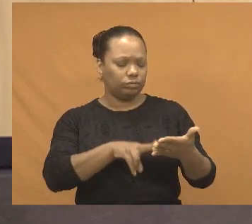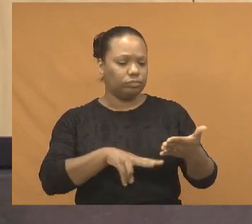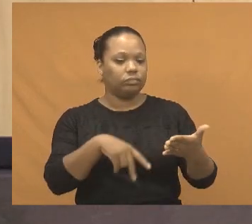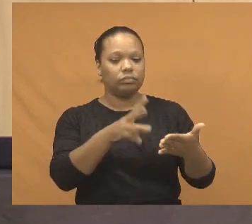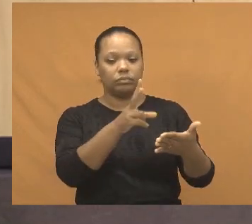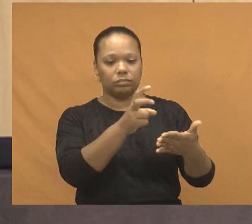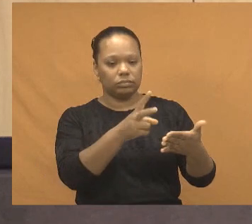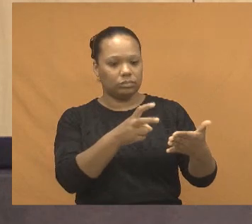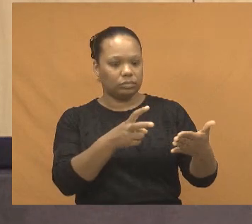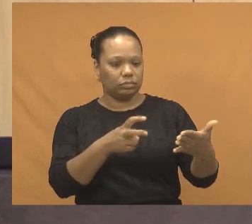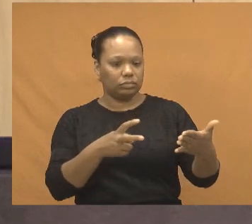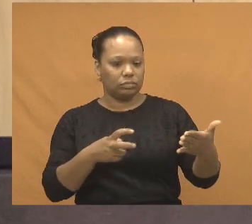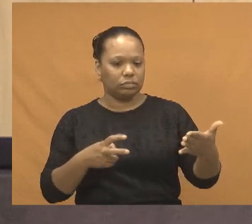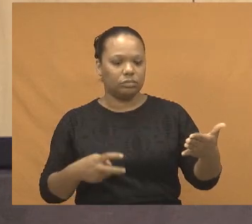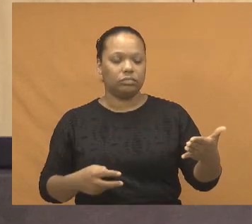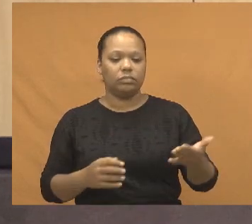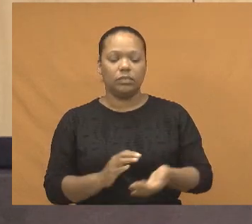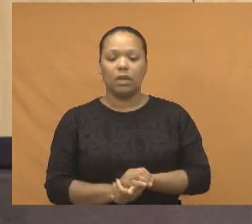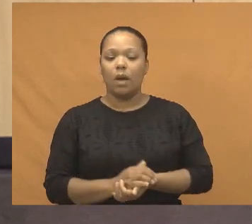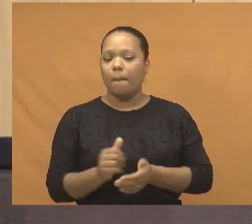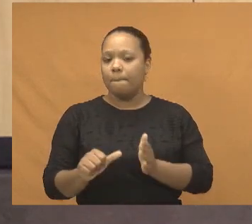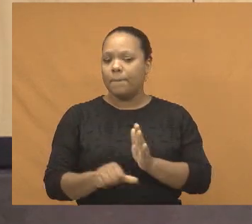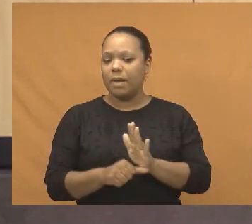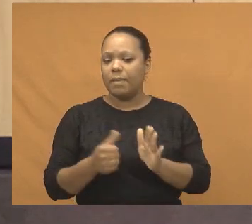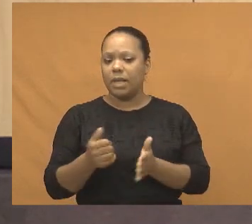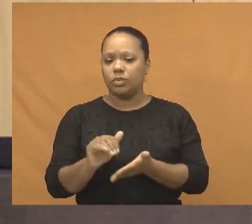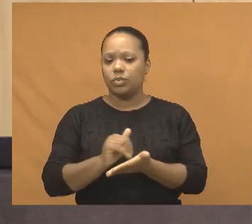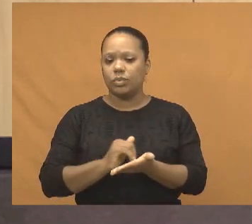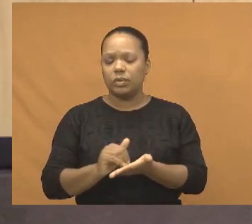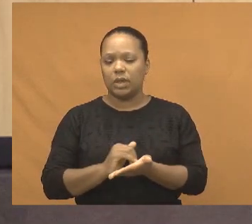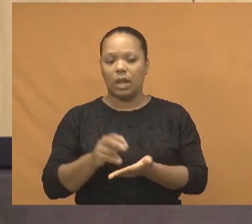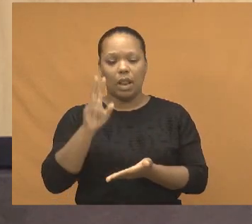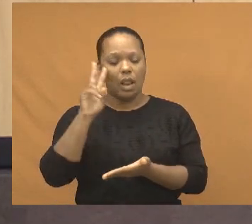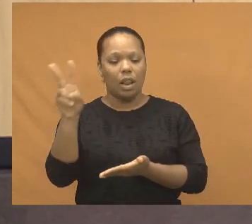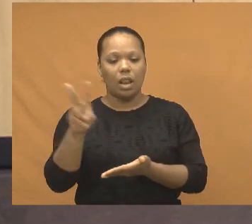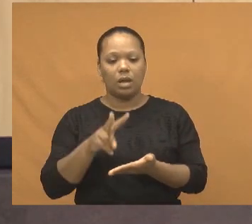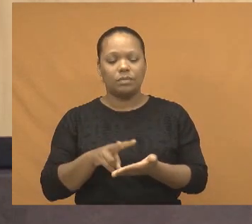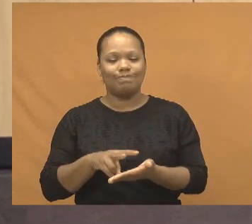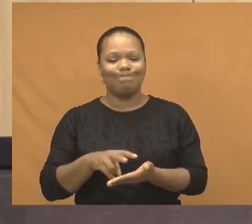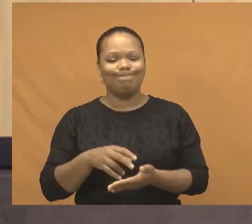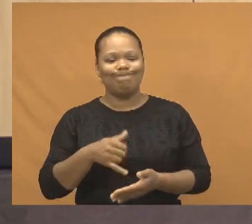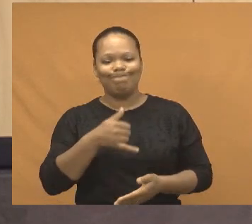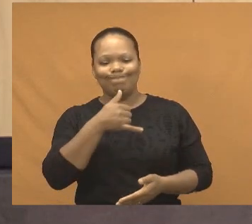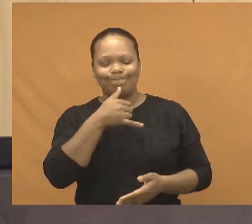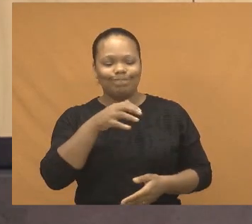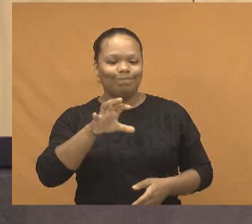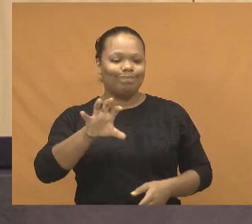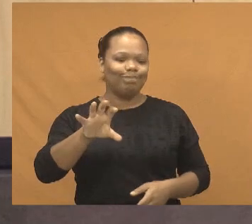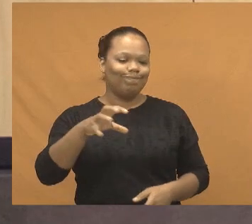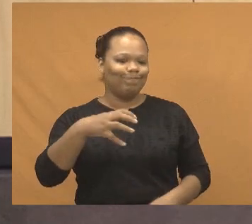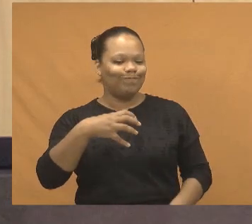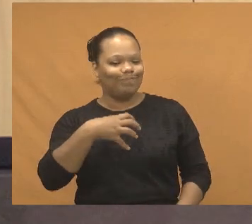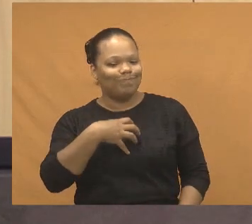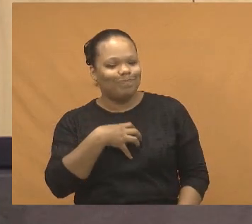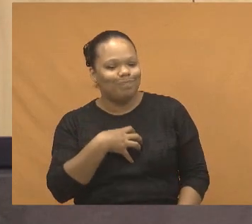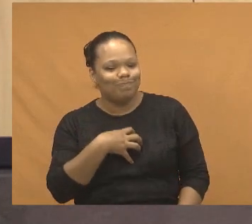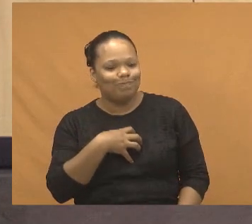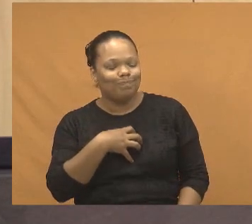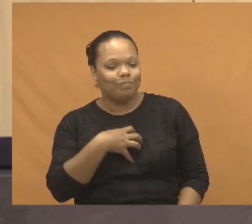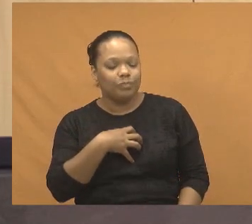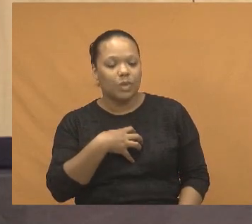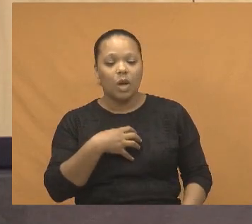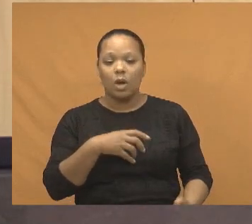forma regimental. Solicito ao primeiro secretário que faça a leitura dos votos de pesar apresentados pelos senhores